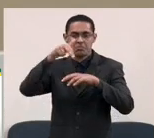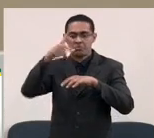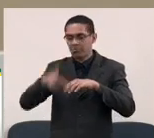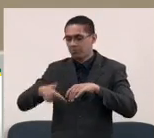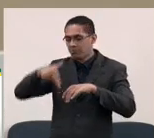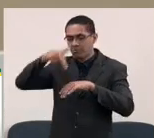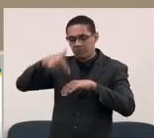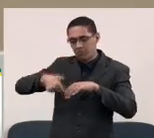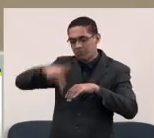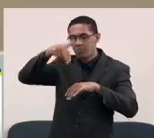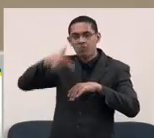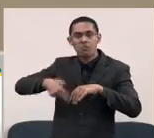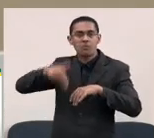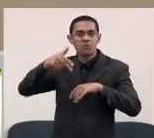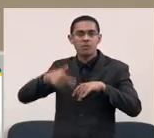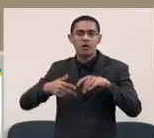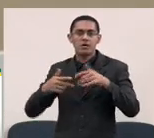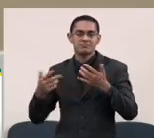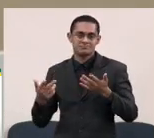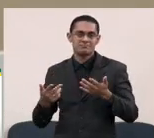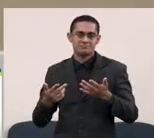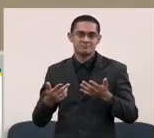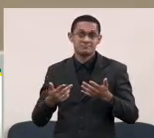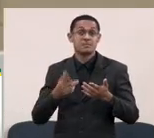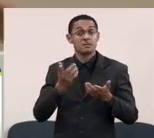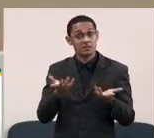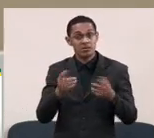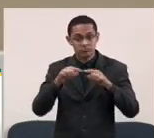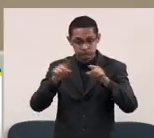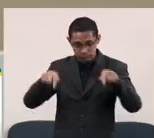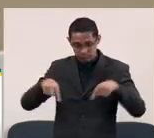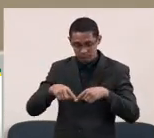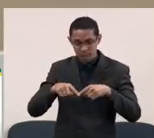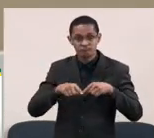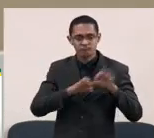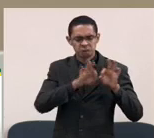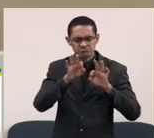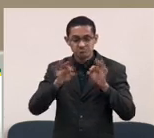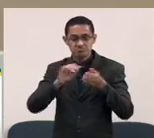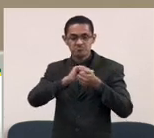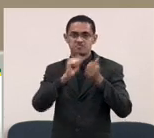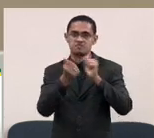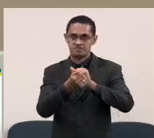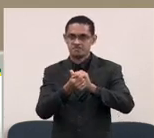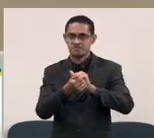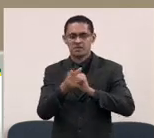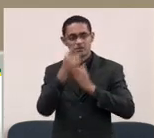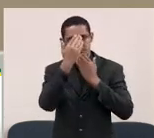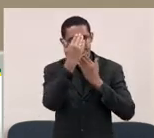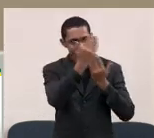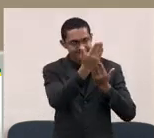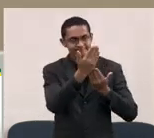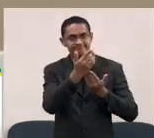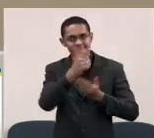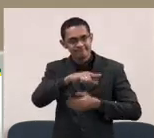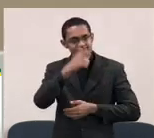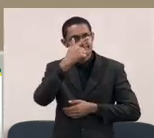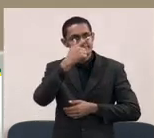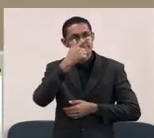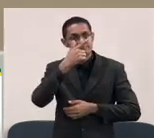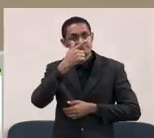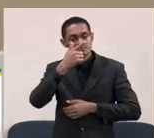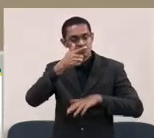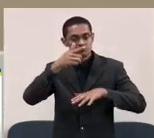sobem. E nós fizemos, adequamos uma sala de cinema, e aqui eu quero agradecer mais uma vez ao Macapá Shopping, que